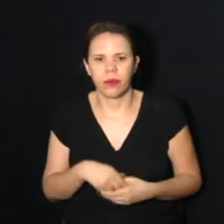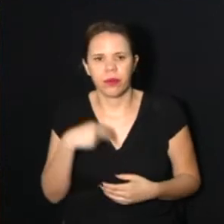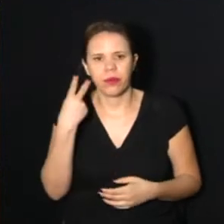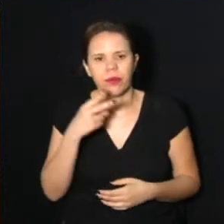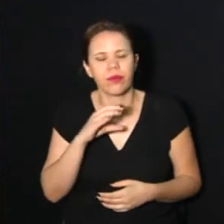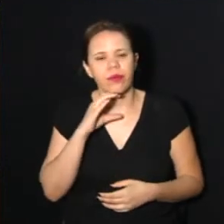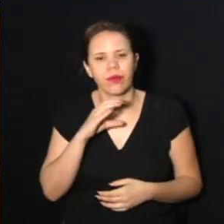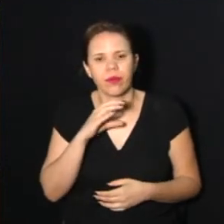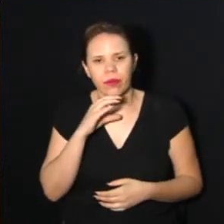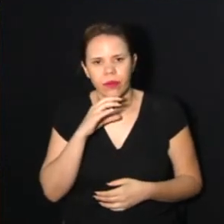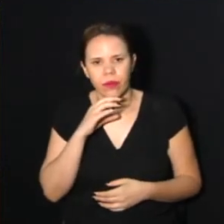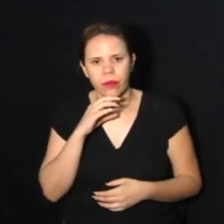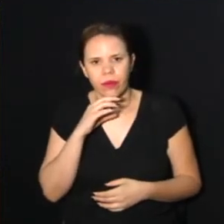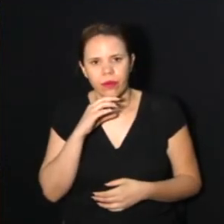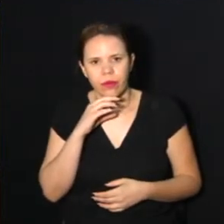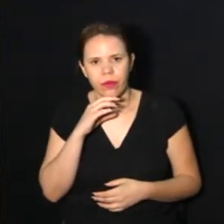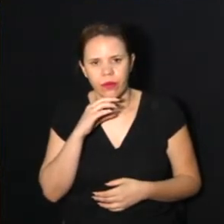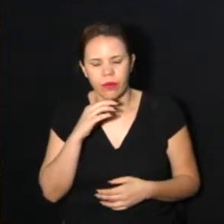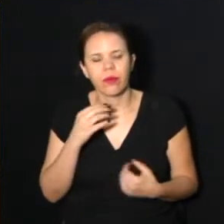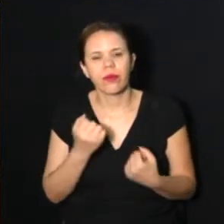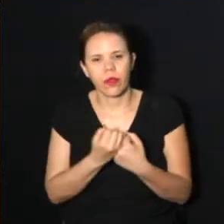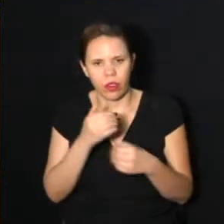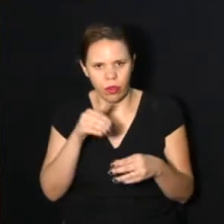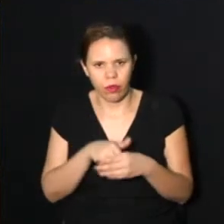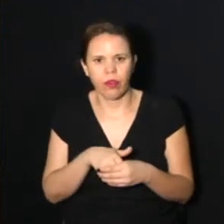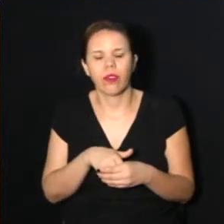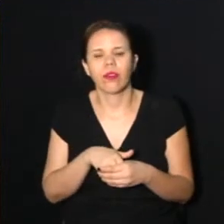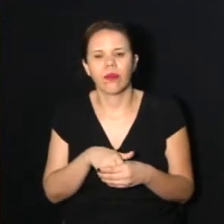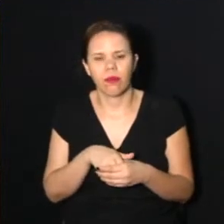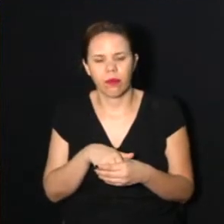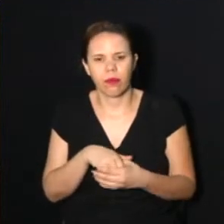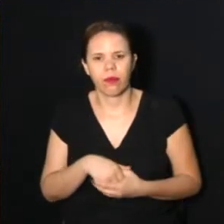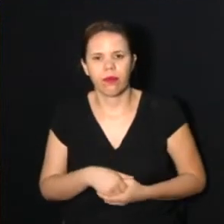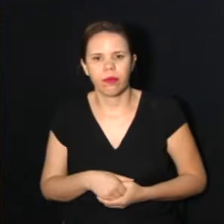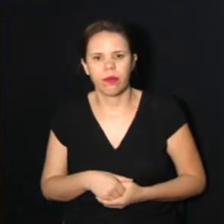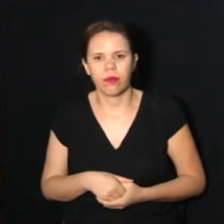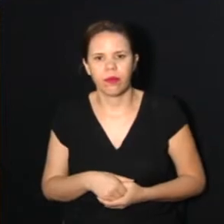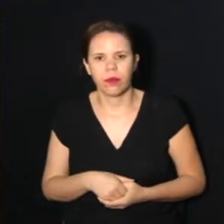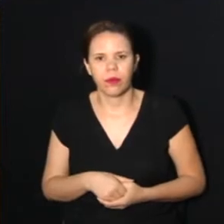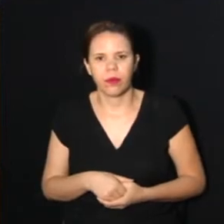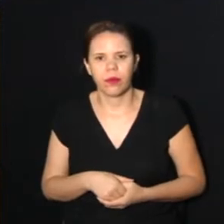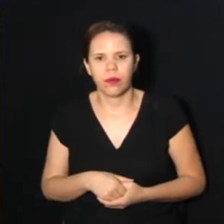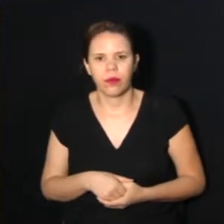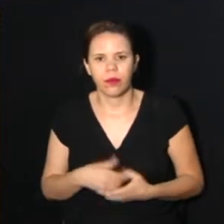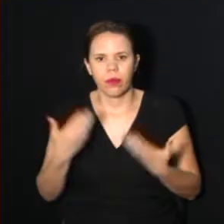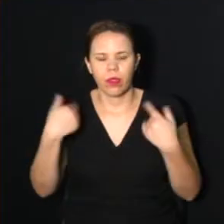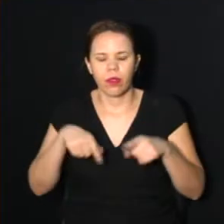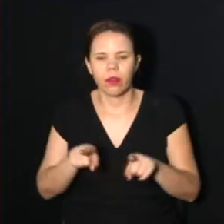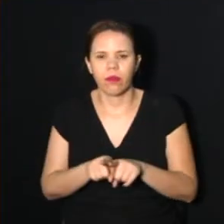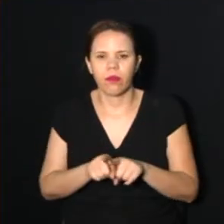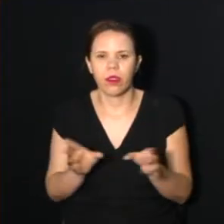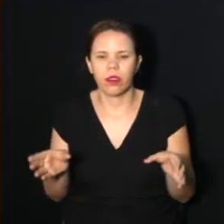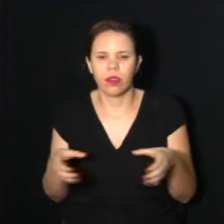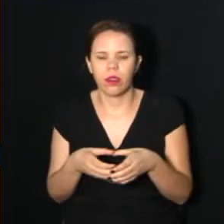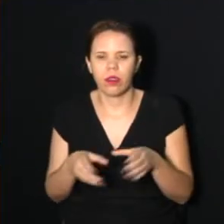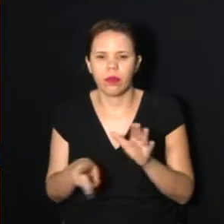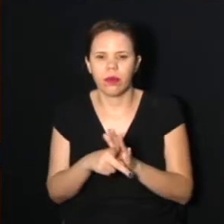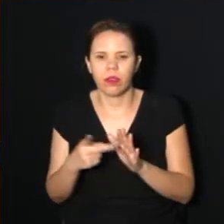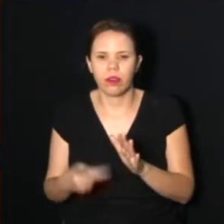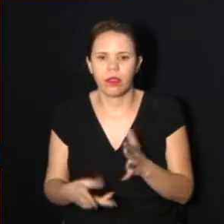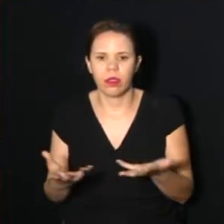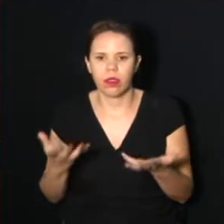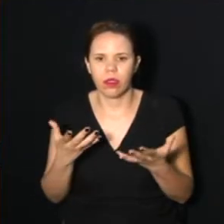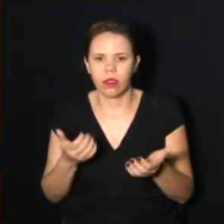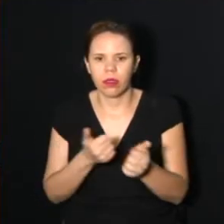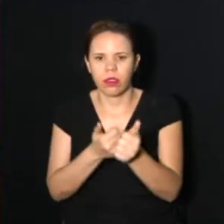Vereador Carlão do PT. Eu acompanho, senhor presidente. Na qualidade de membro da comissão, eu também quero